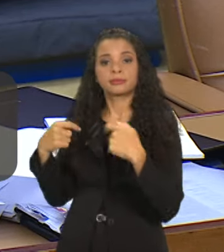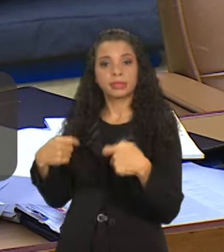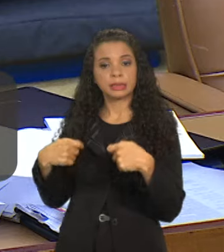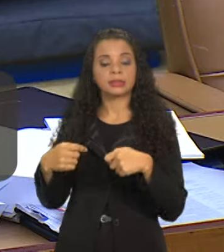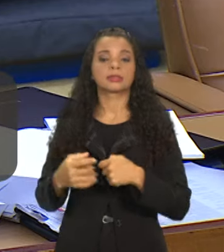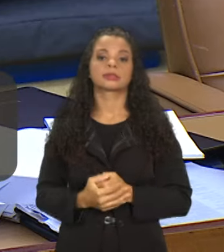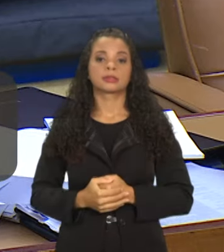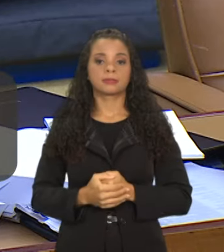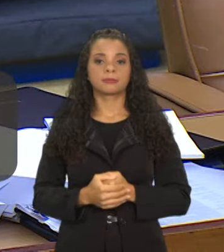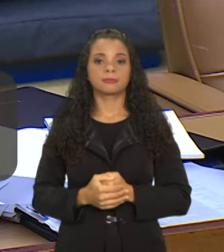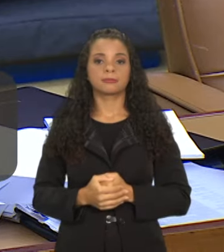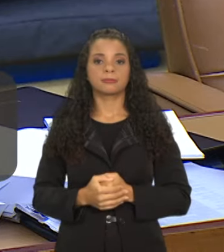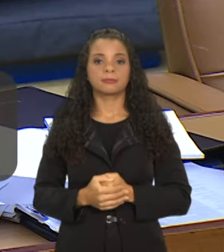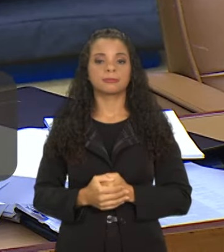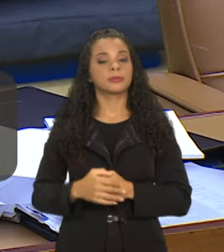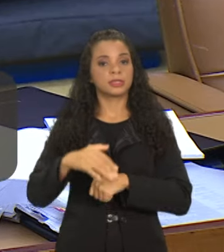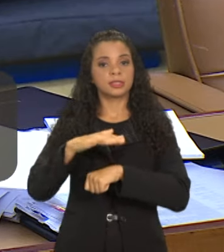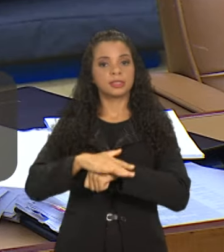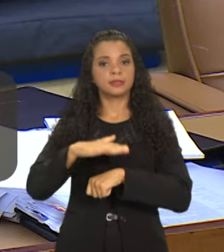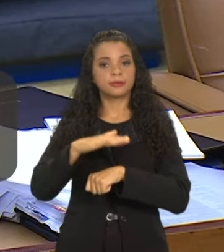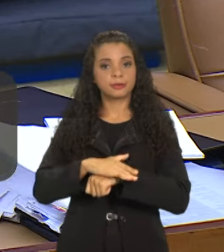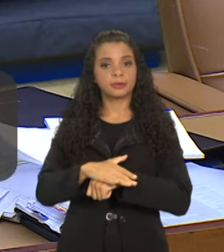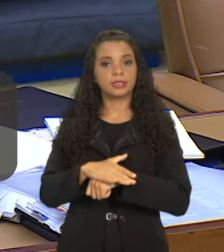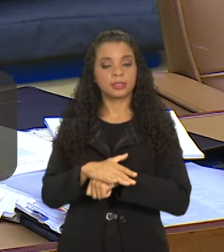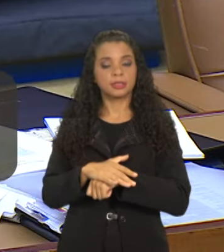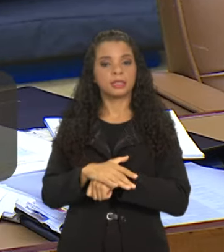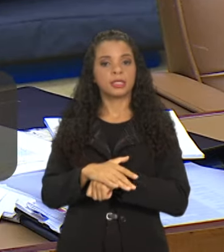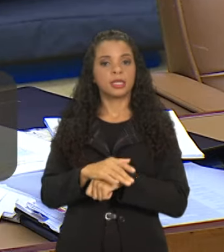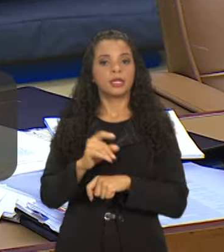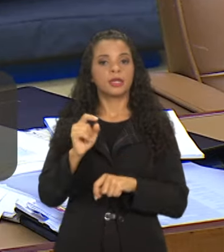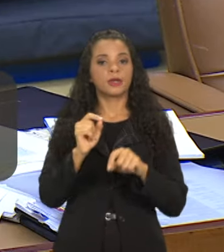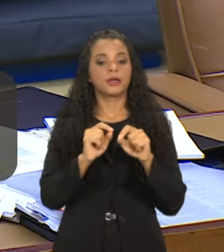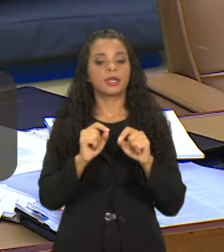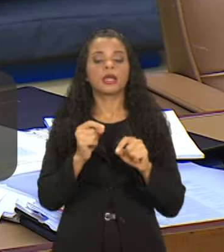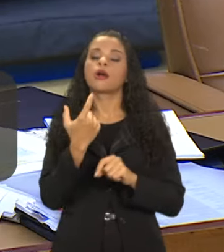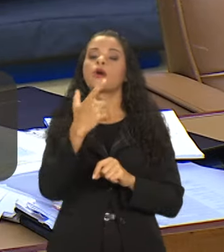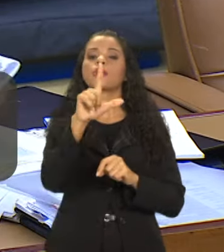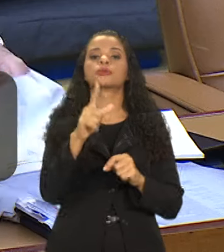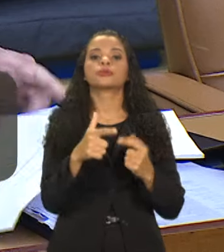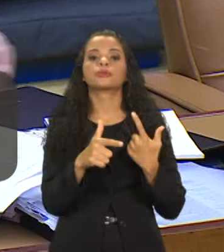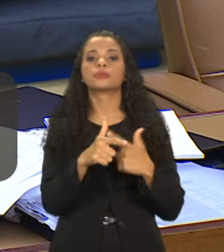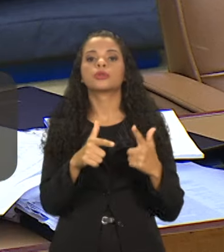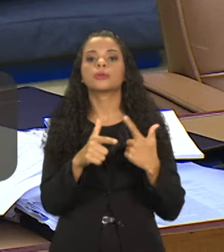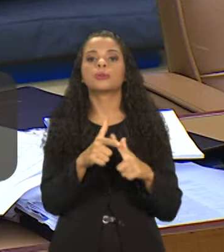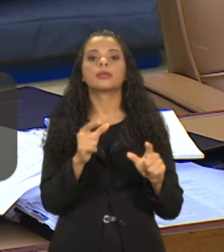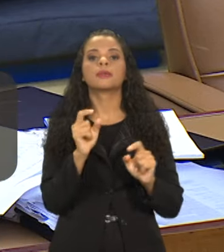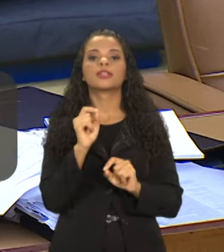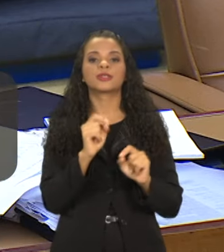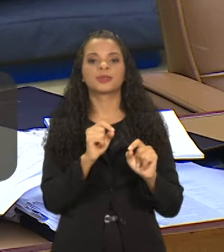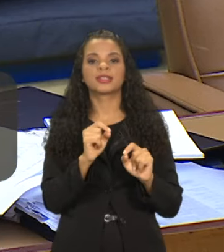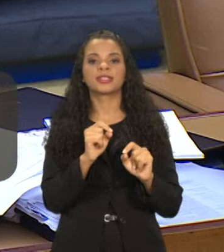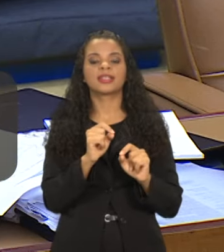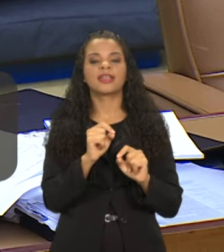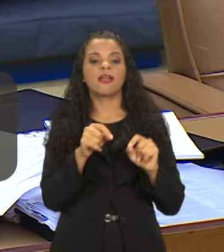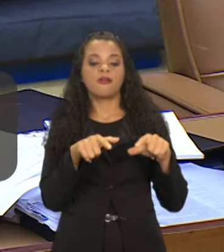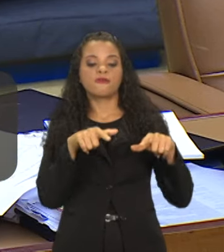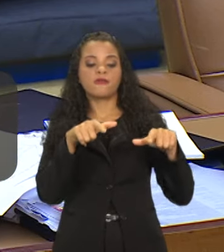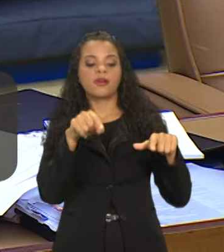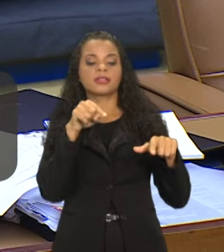ainda, e a imprensa muito noticia isso, fez um outro problema de falsificação de carteiras de